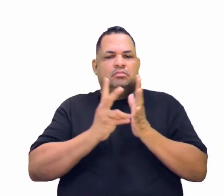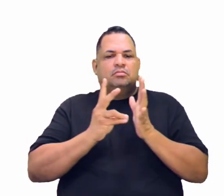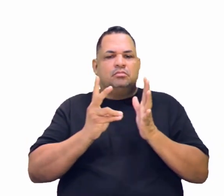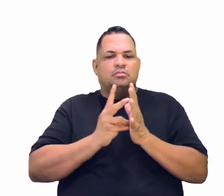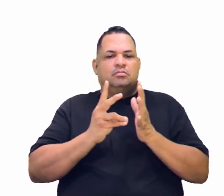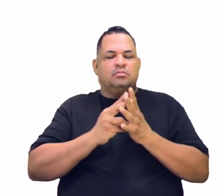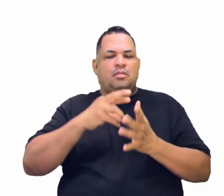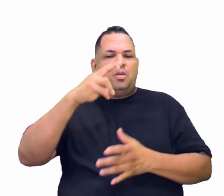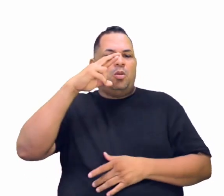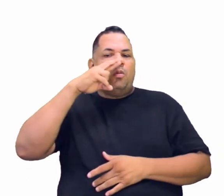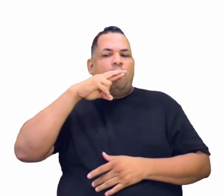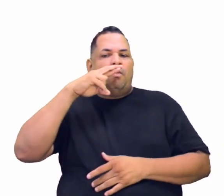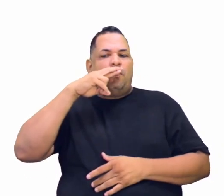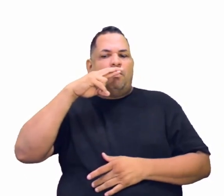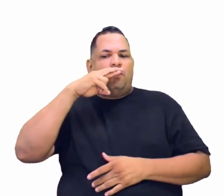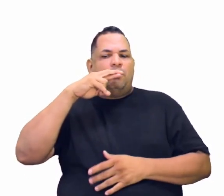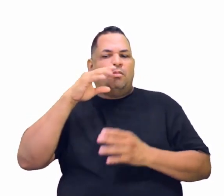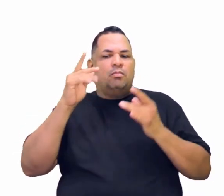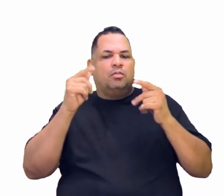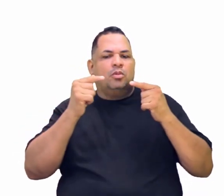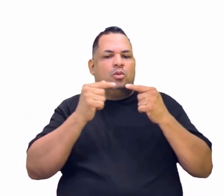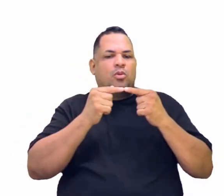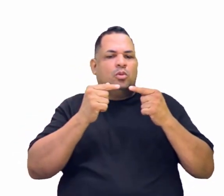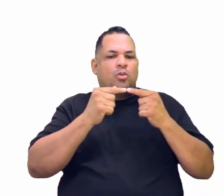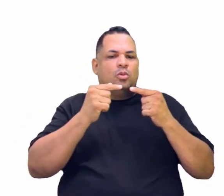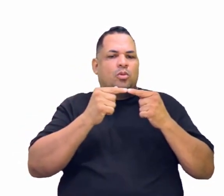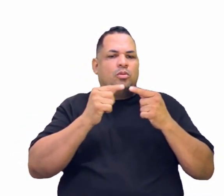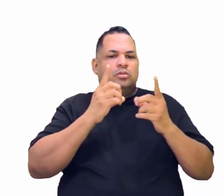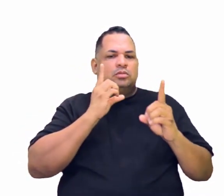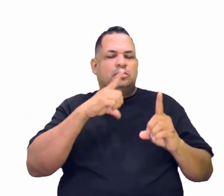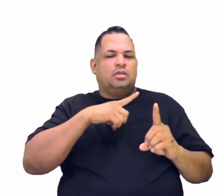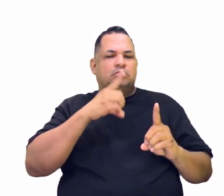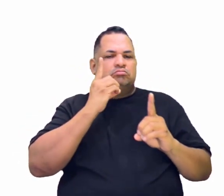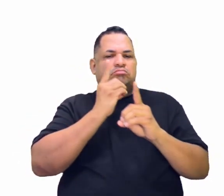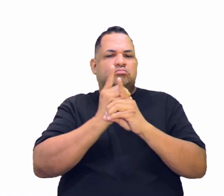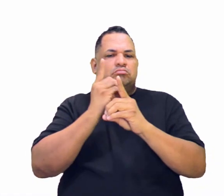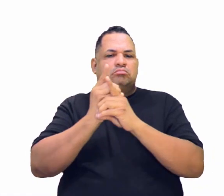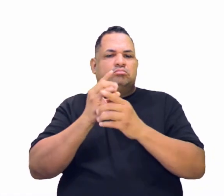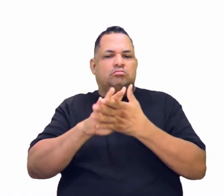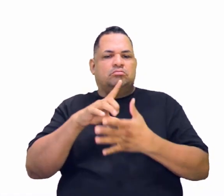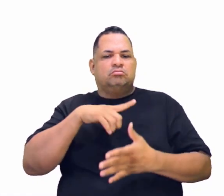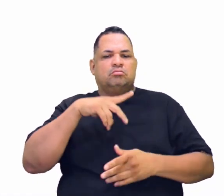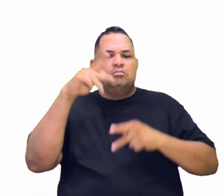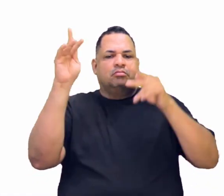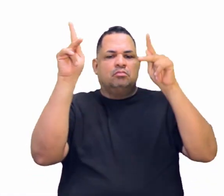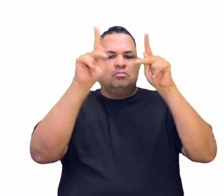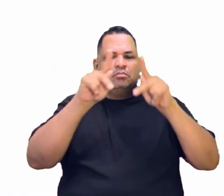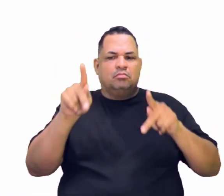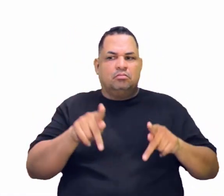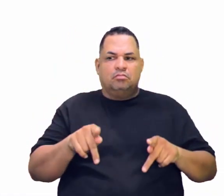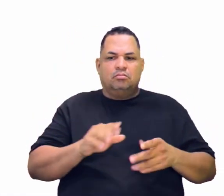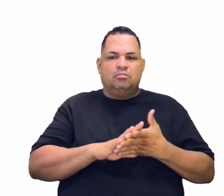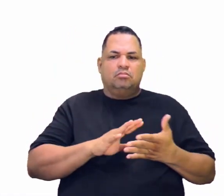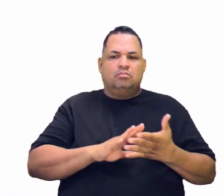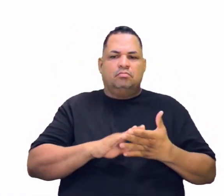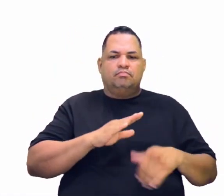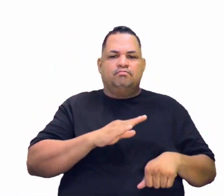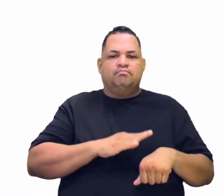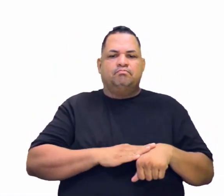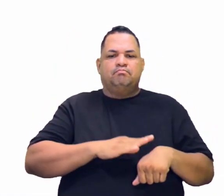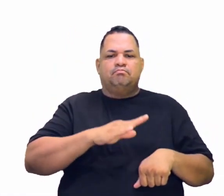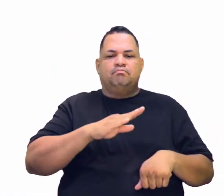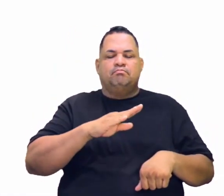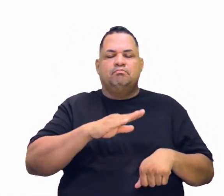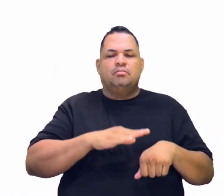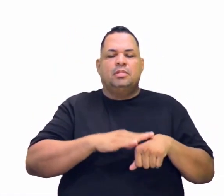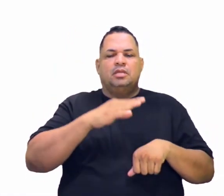Rondon, ele faz o contato com várias... Ele pacificou mais de 36 etnias. 36